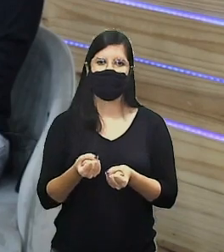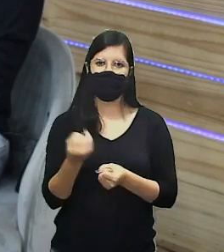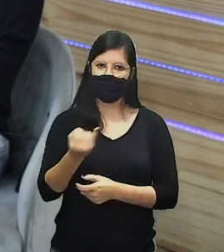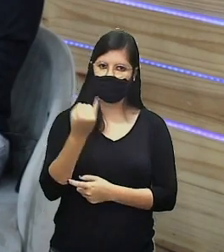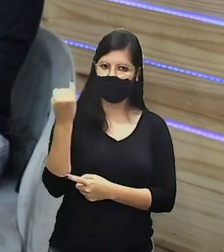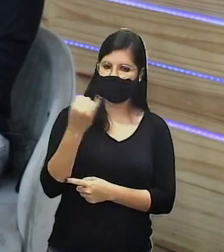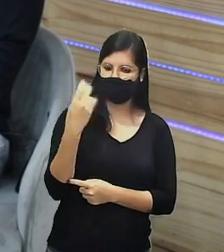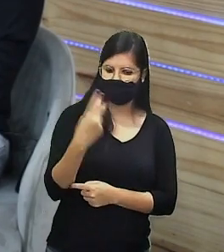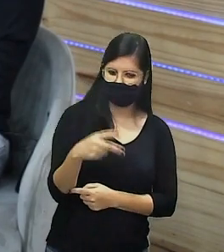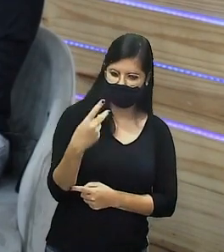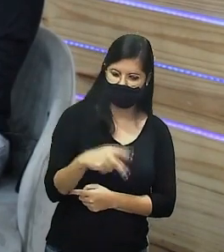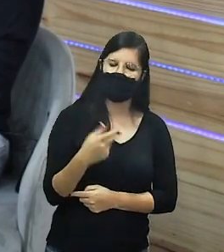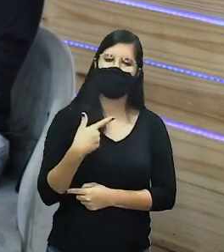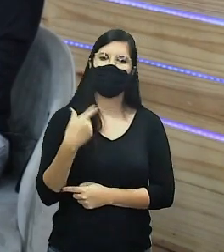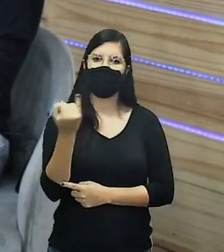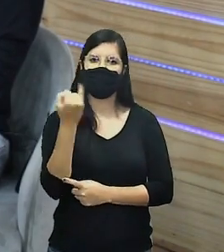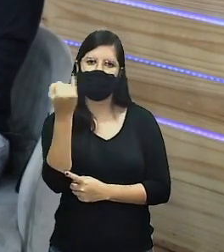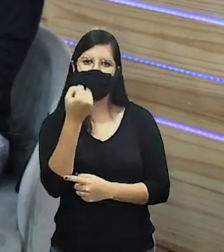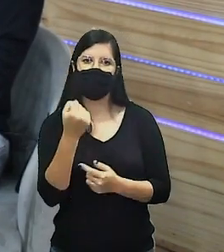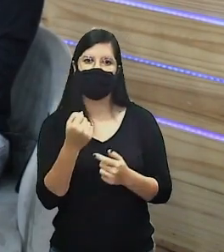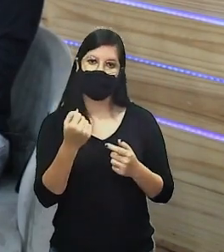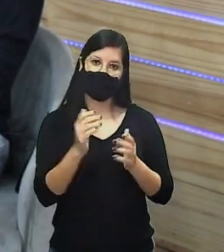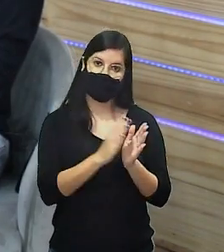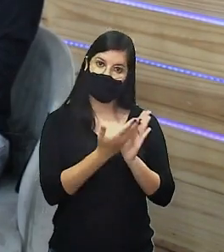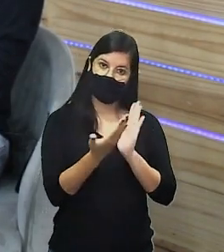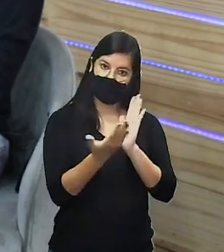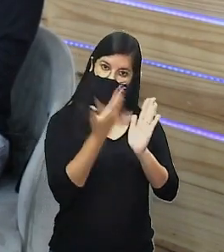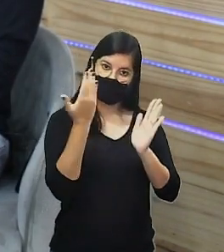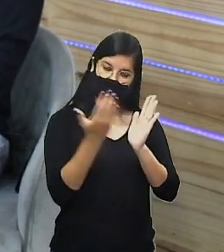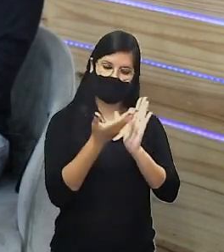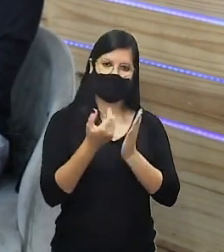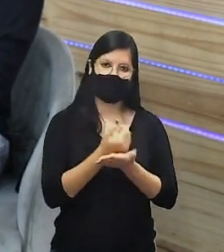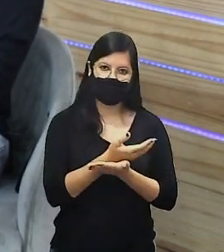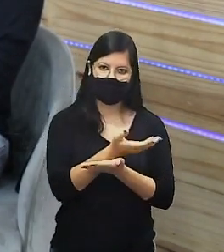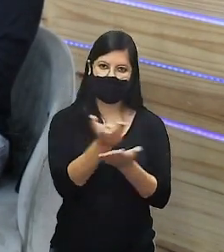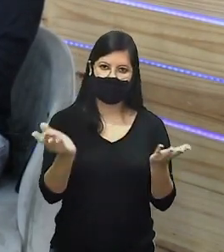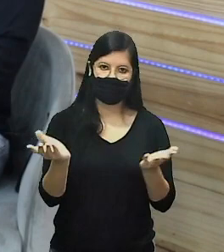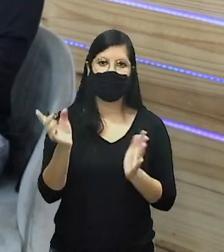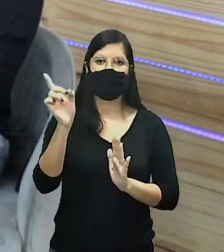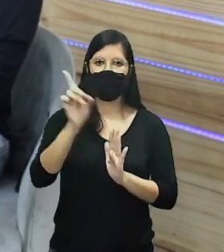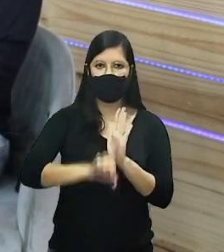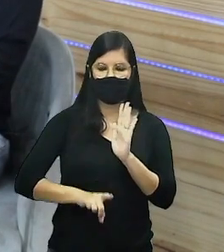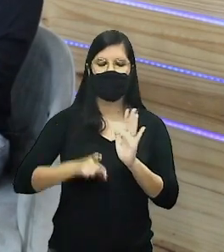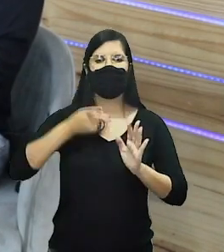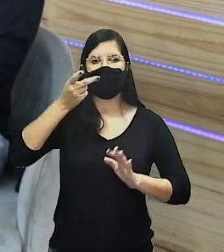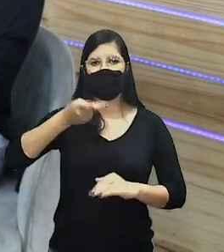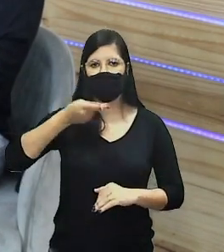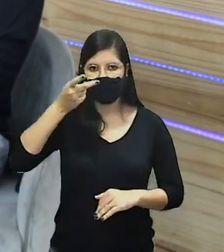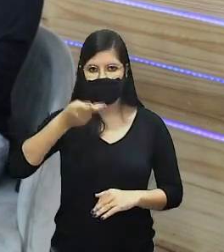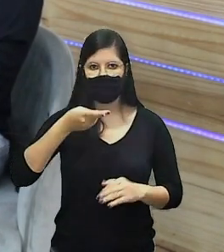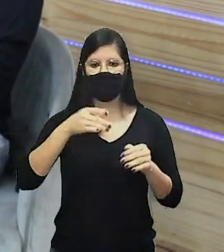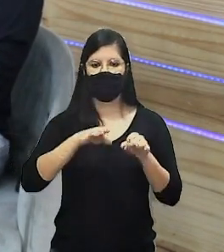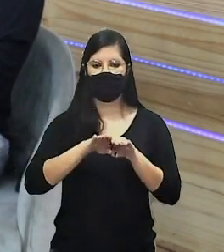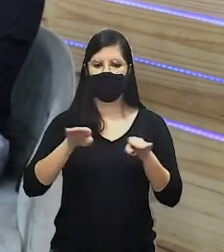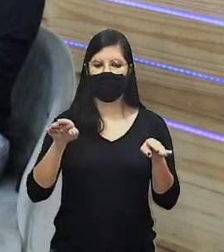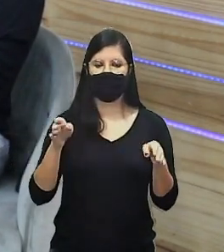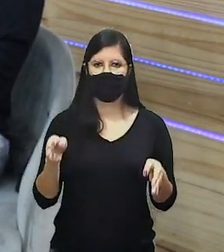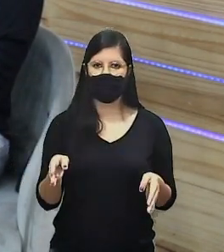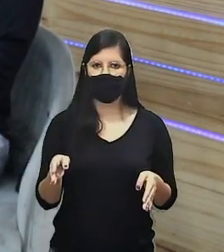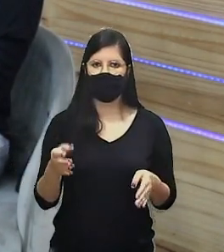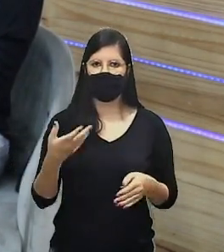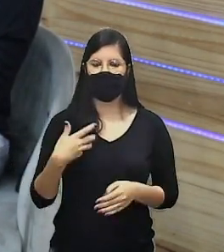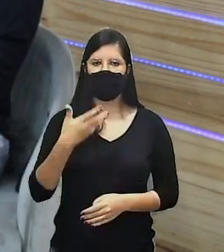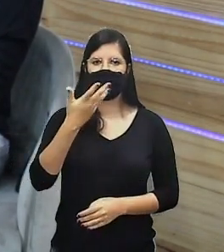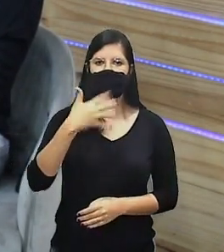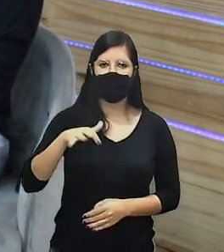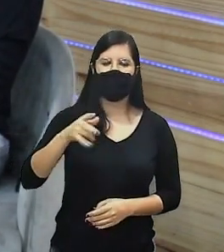relevância daquilo que ela oferece para o usuário, parece esse usuário conquistando esse direito de fala à mesa, né? E a criança, quando